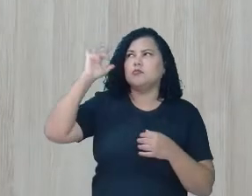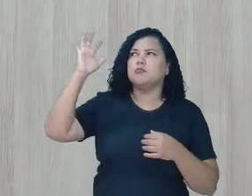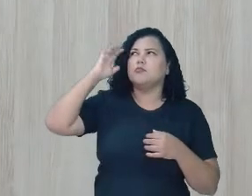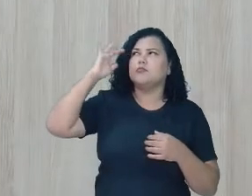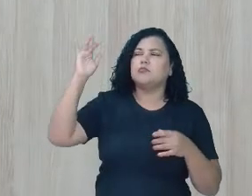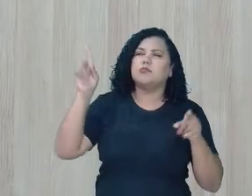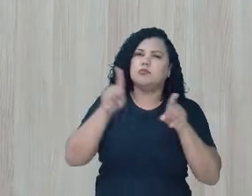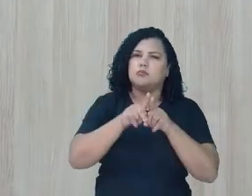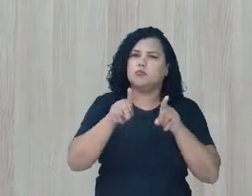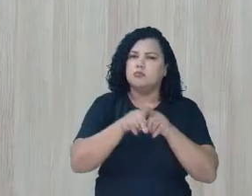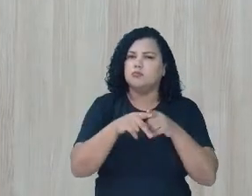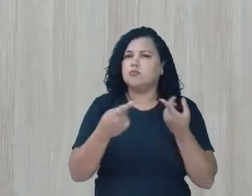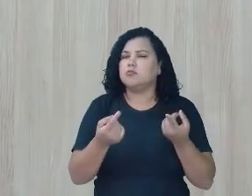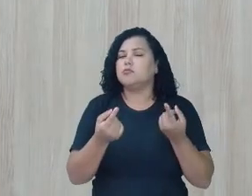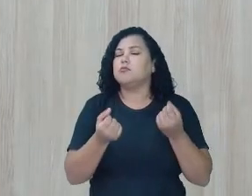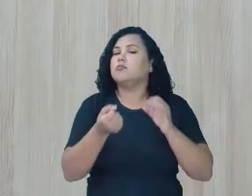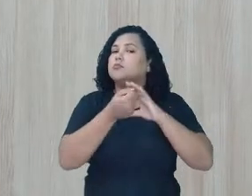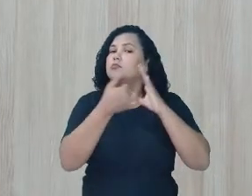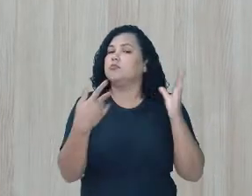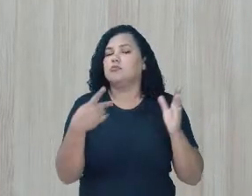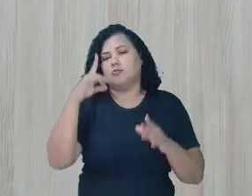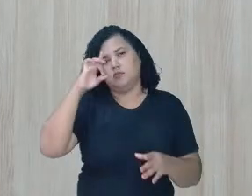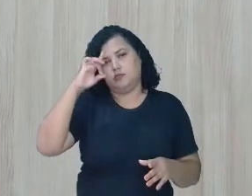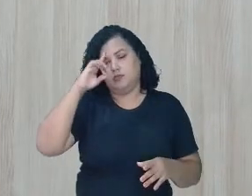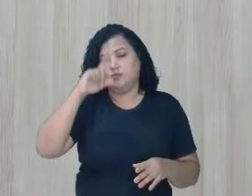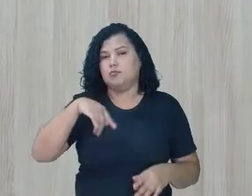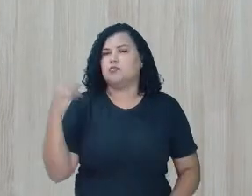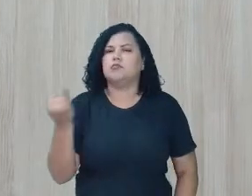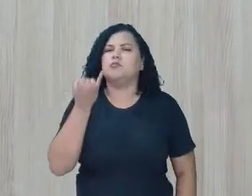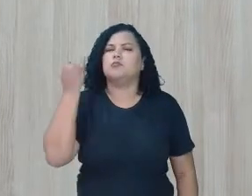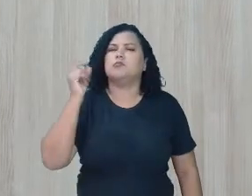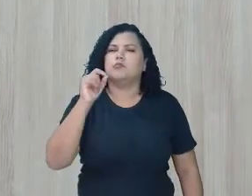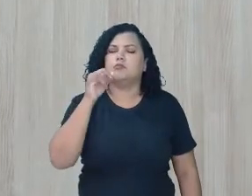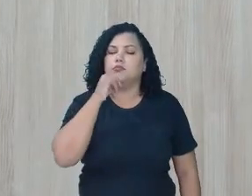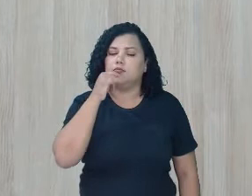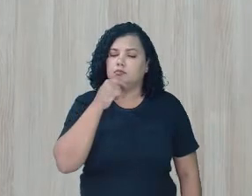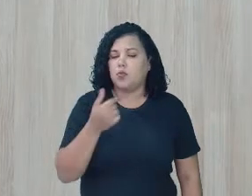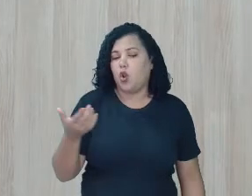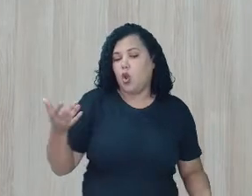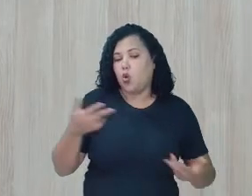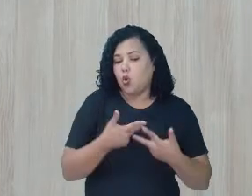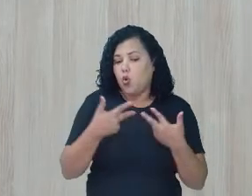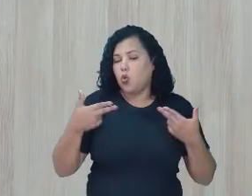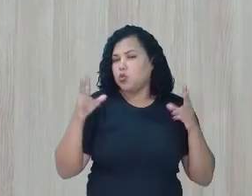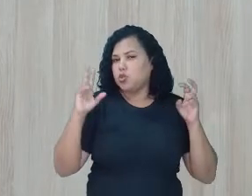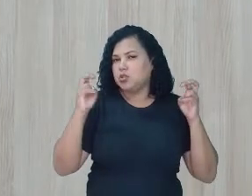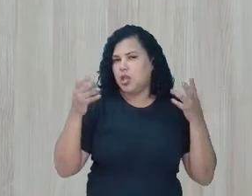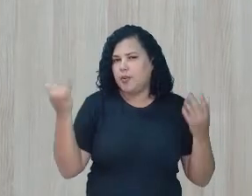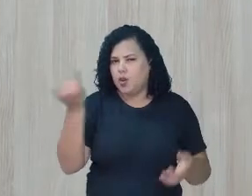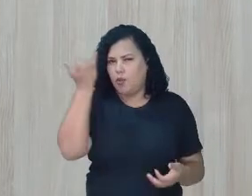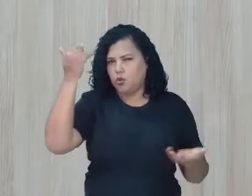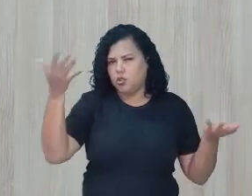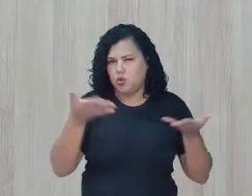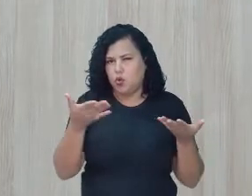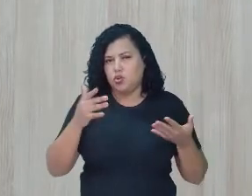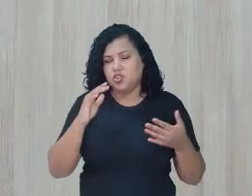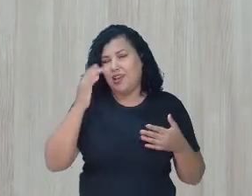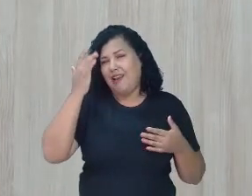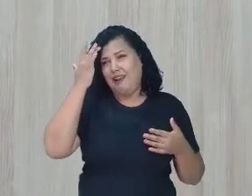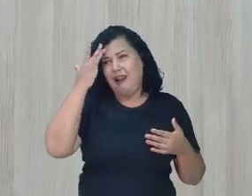os aspectos do nosso cotidiano, então o que é importante hoje pode ser que não seja importante daqui a 10